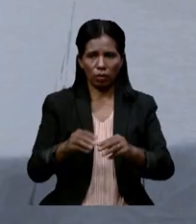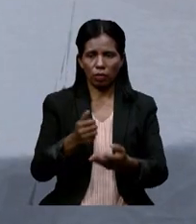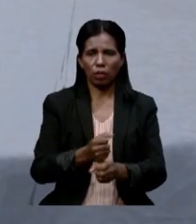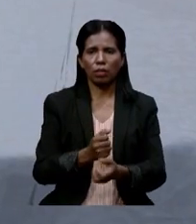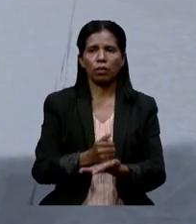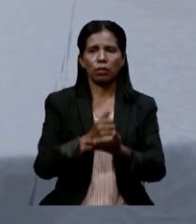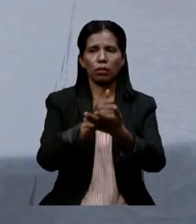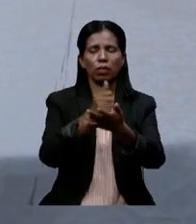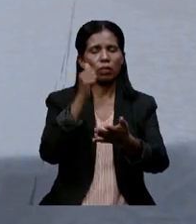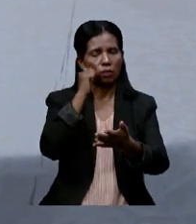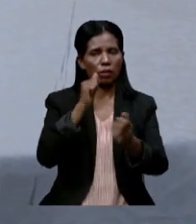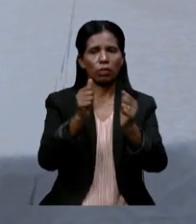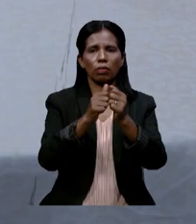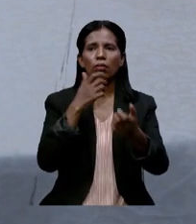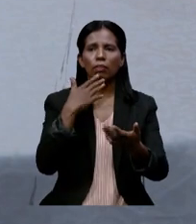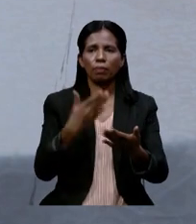para feito o seguro.